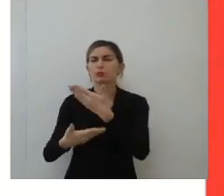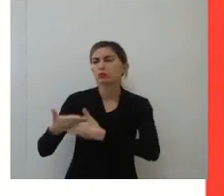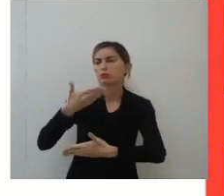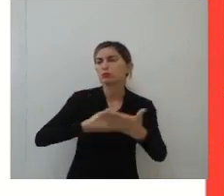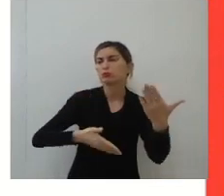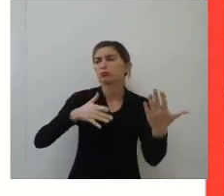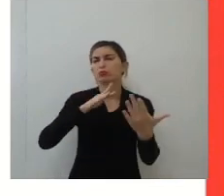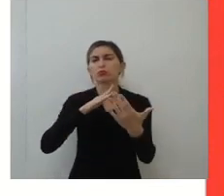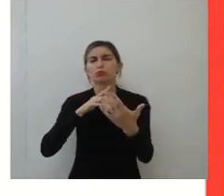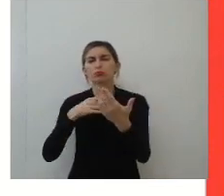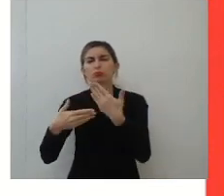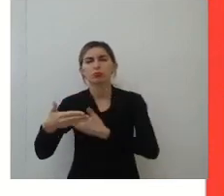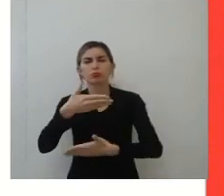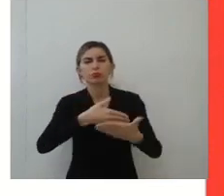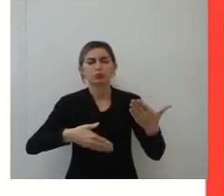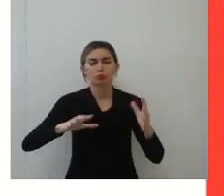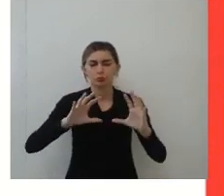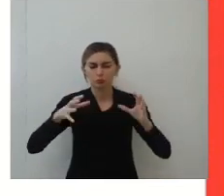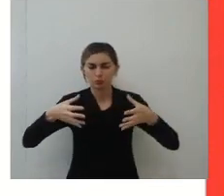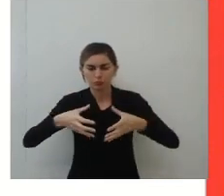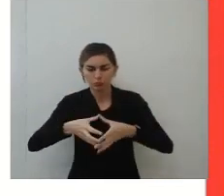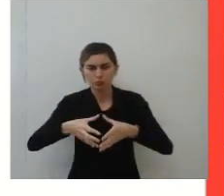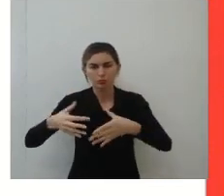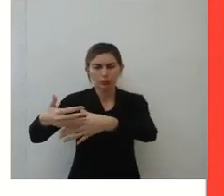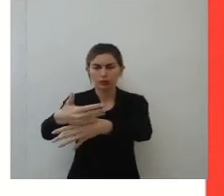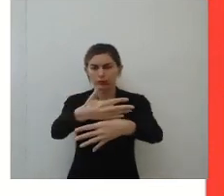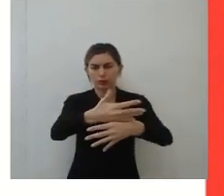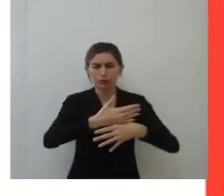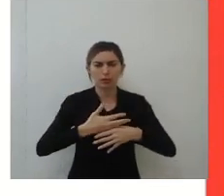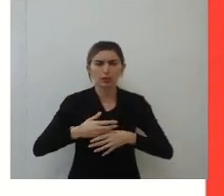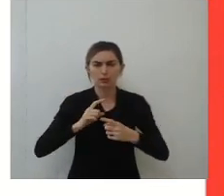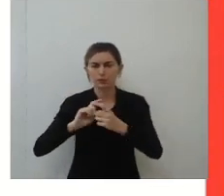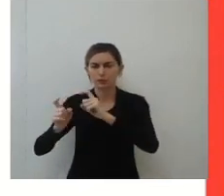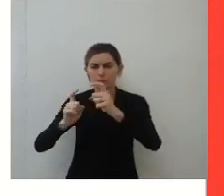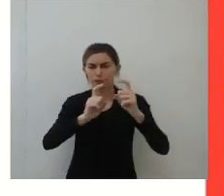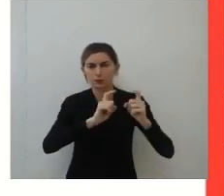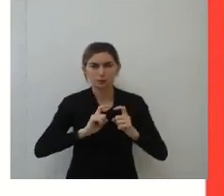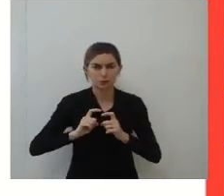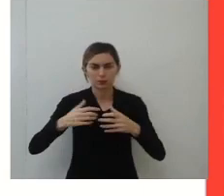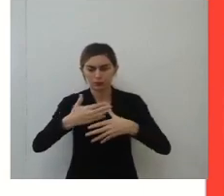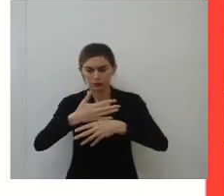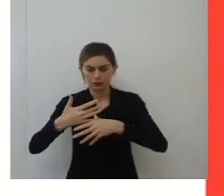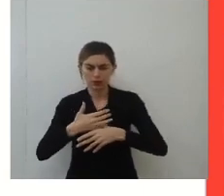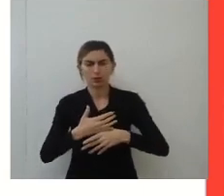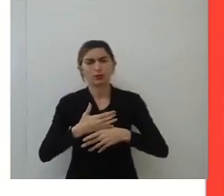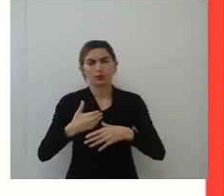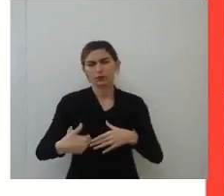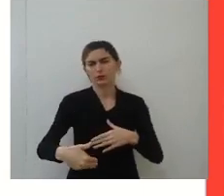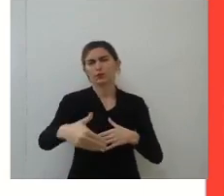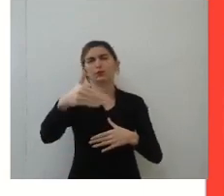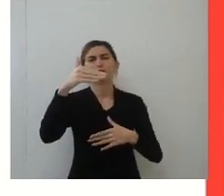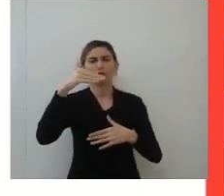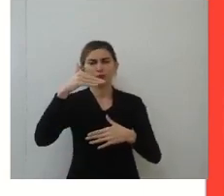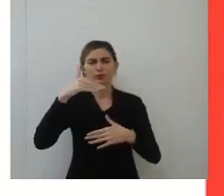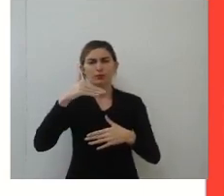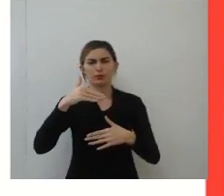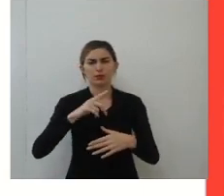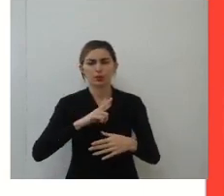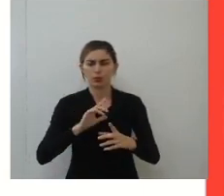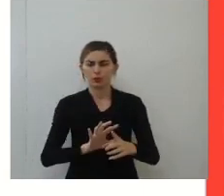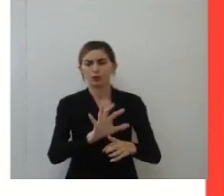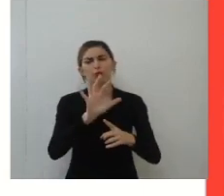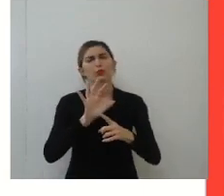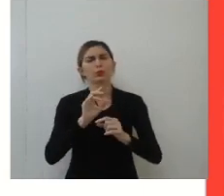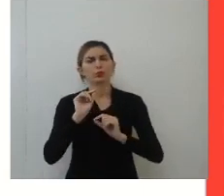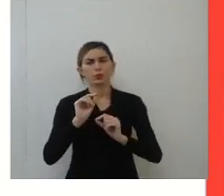cidades. A rede urbana é um conjunto integrado ou articulado de cidades. E aí ele vai ter